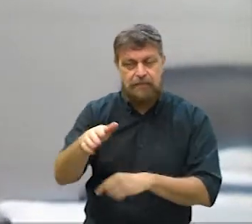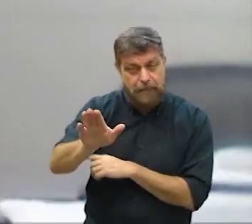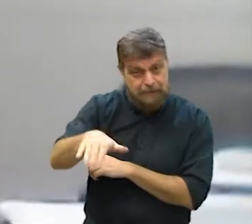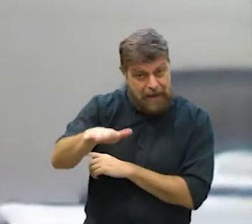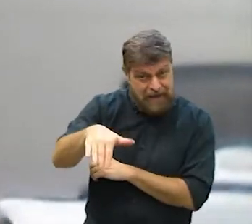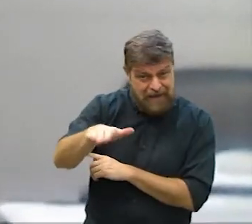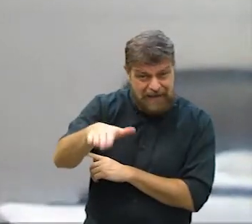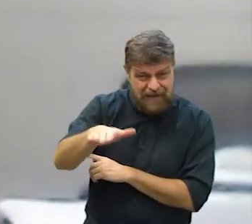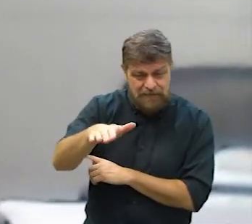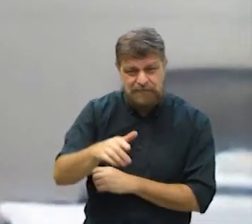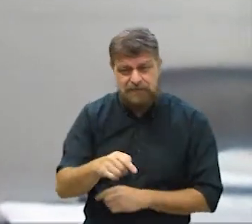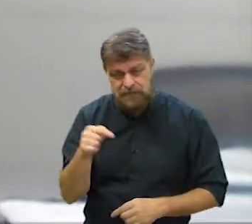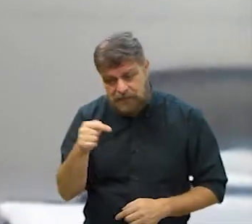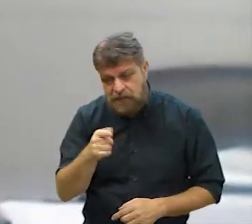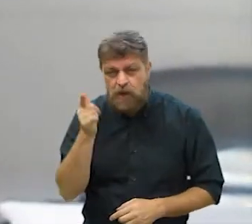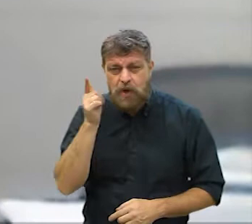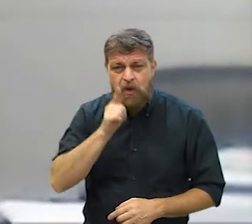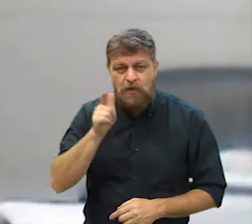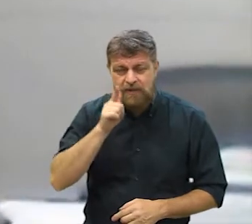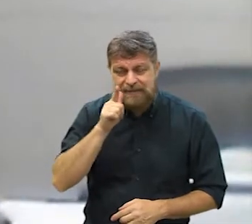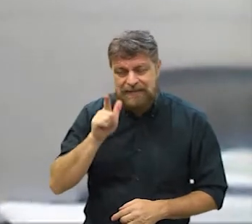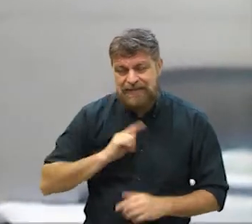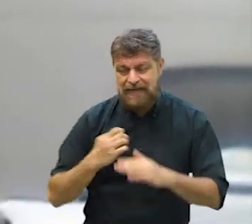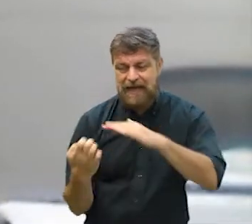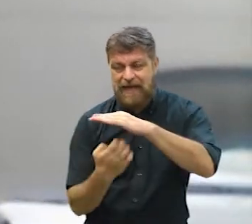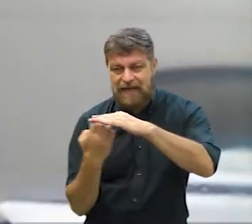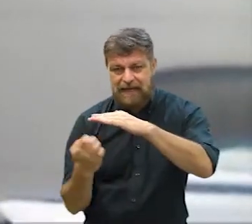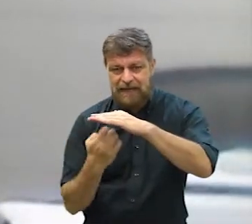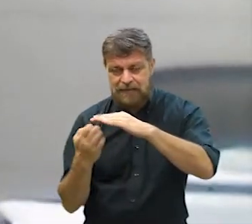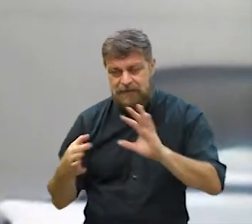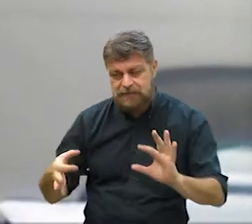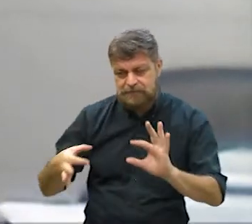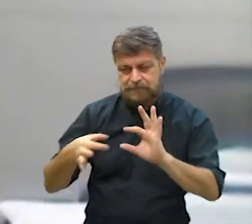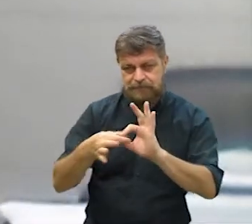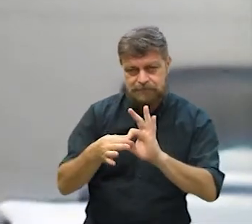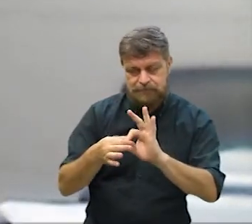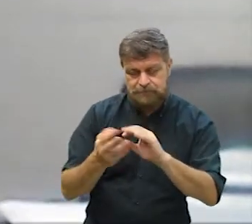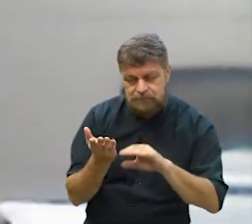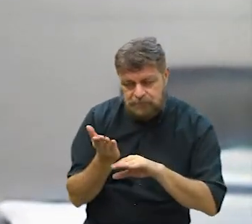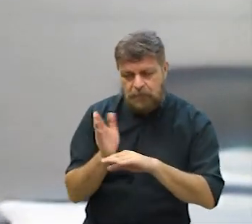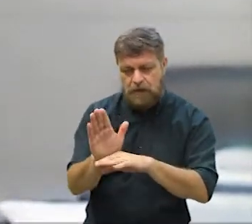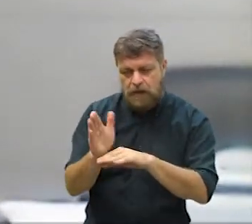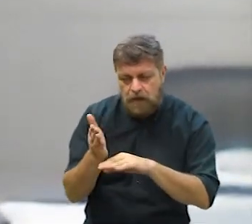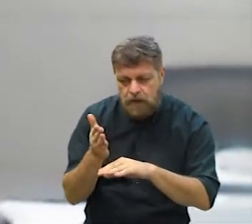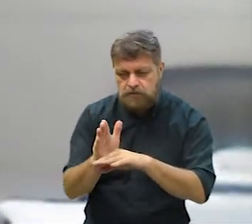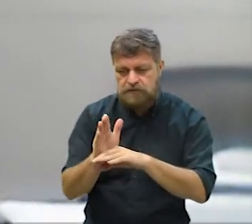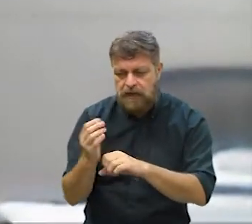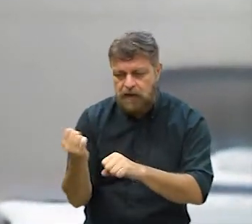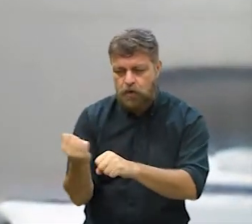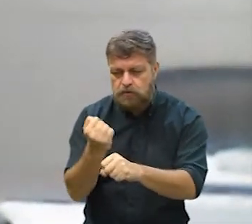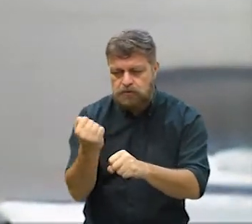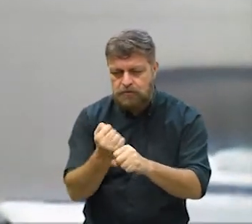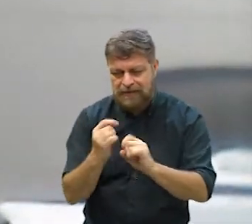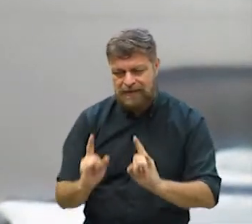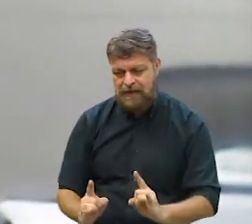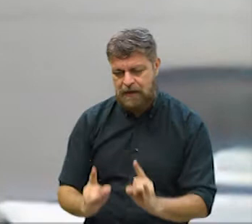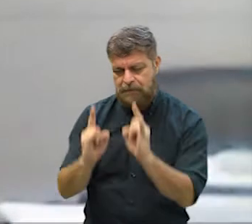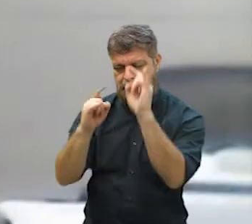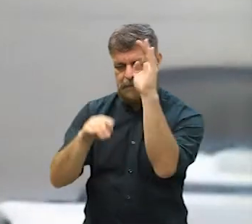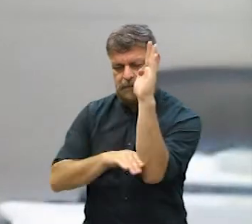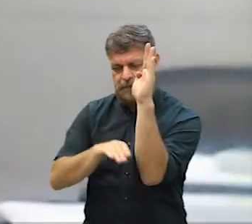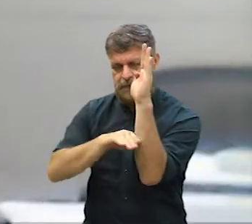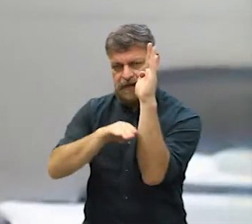saem mais baratos, tá? E de ajudar a produção de habitações